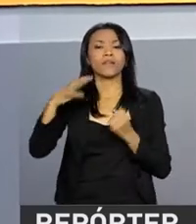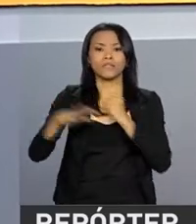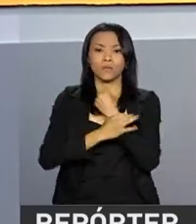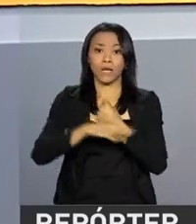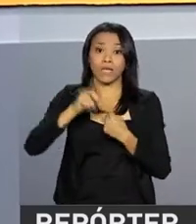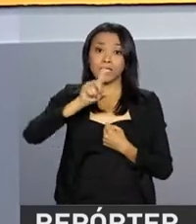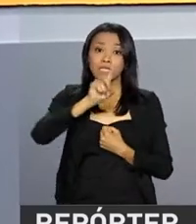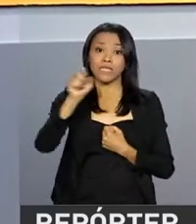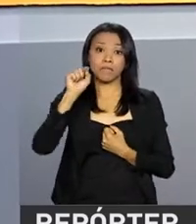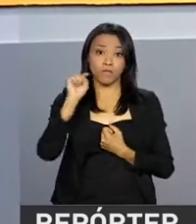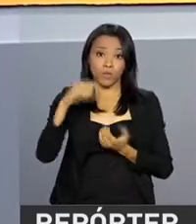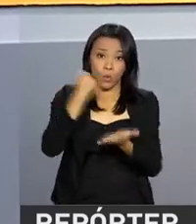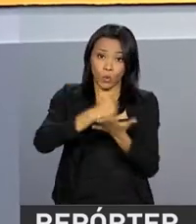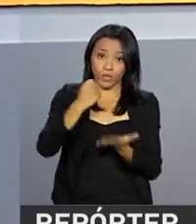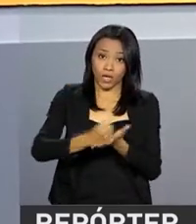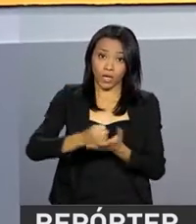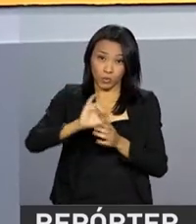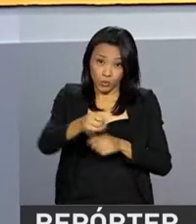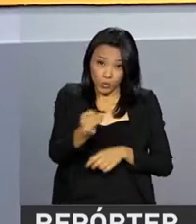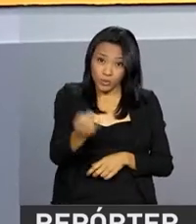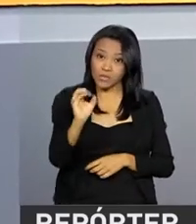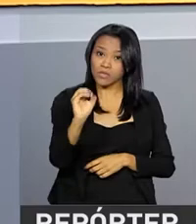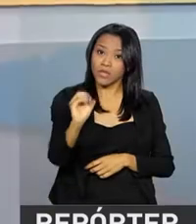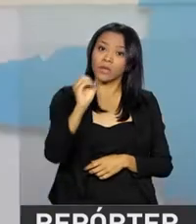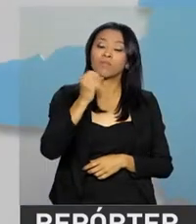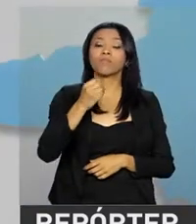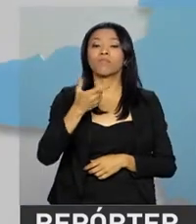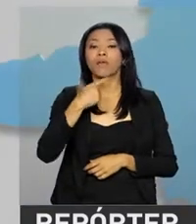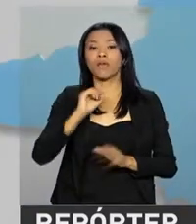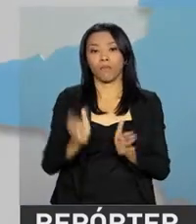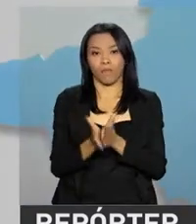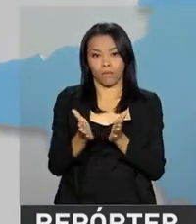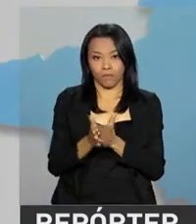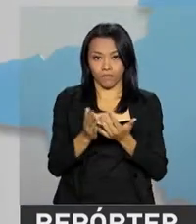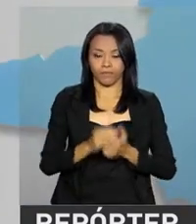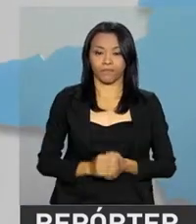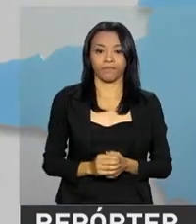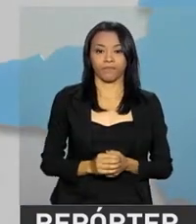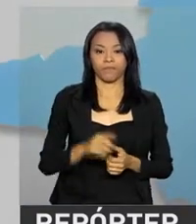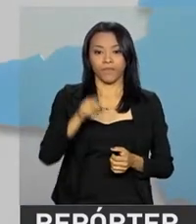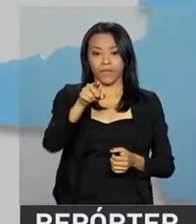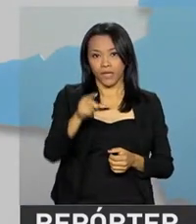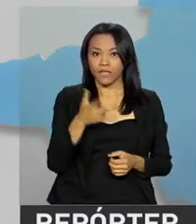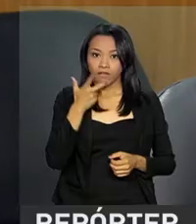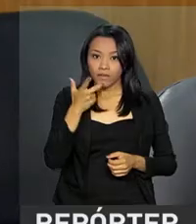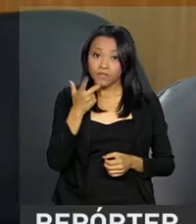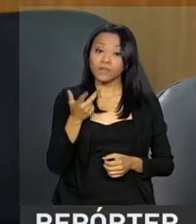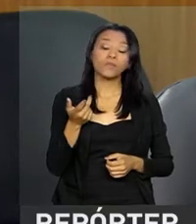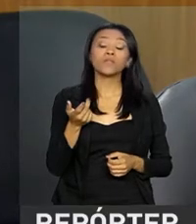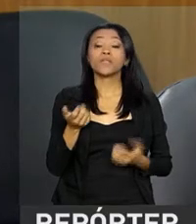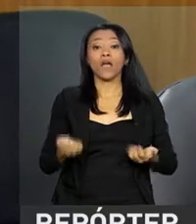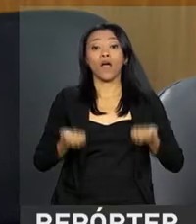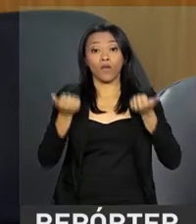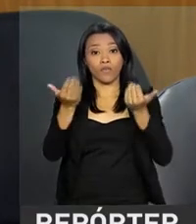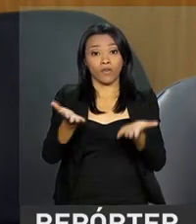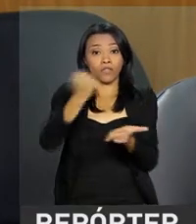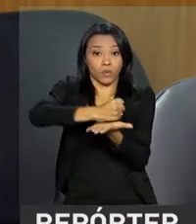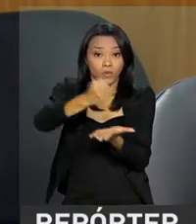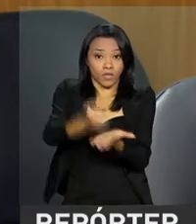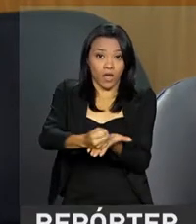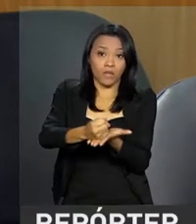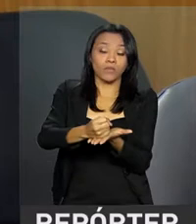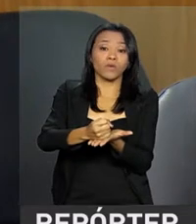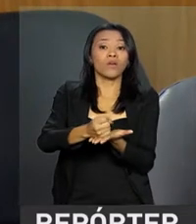contratos com 00 para estudantes pobres vai ser até maior do ponto de vista de oferta de contrato se a gente